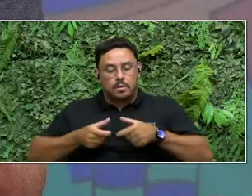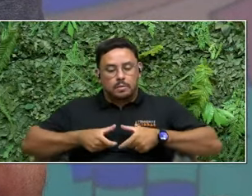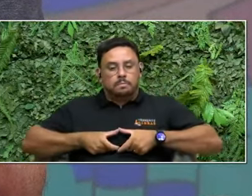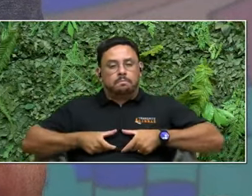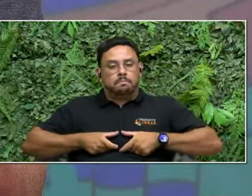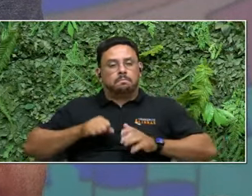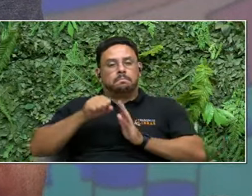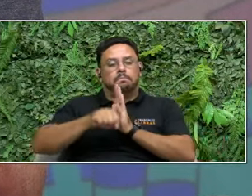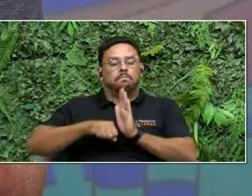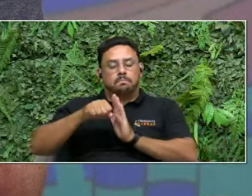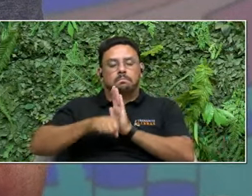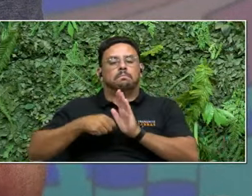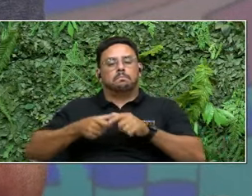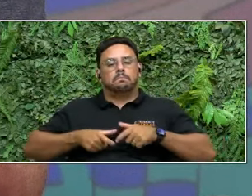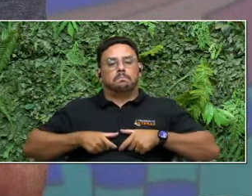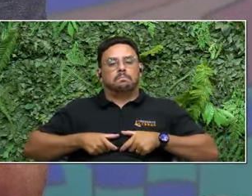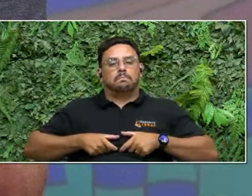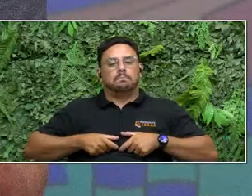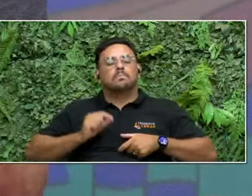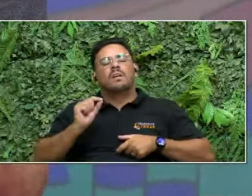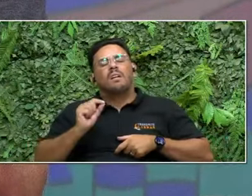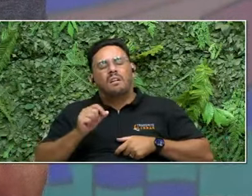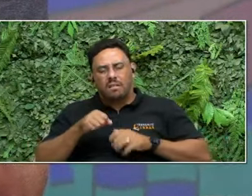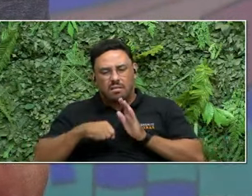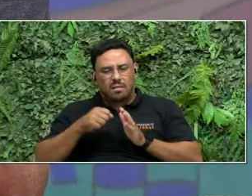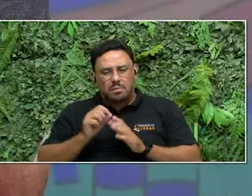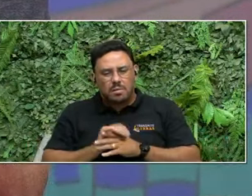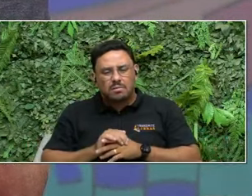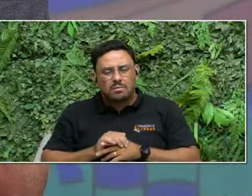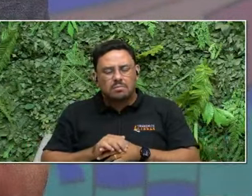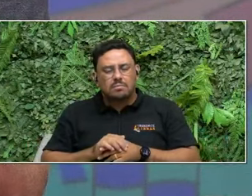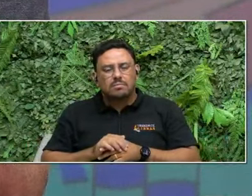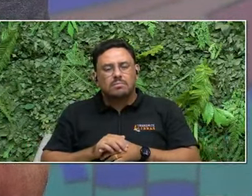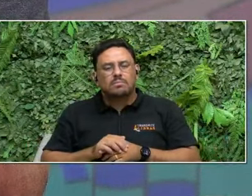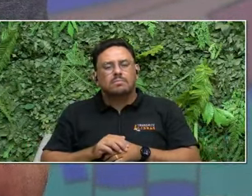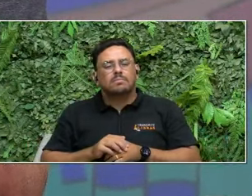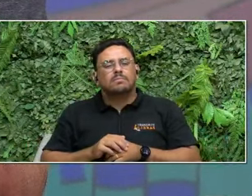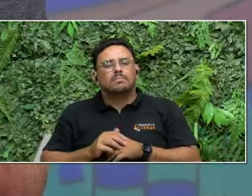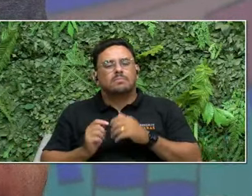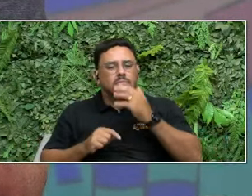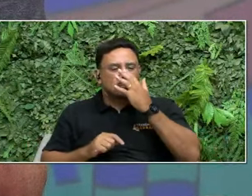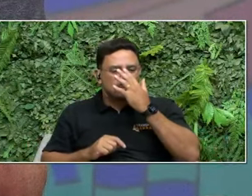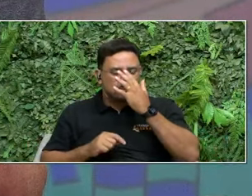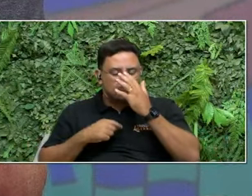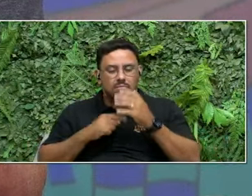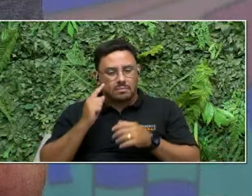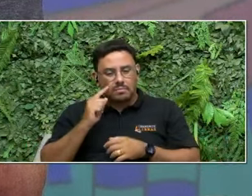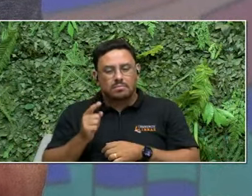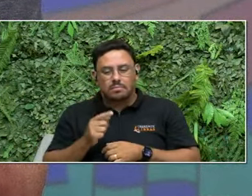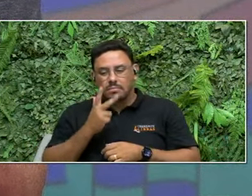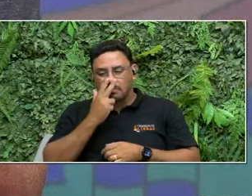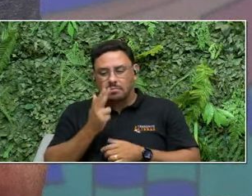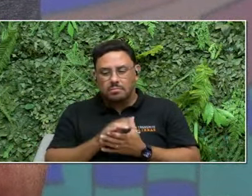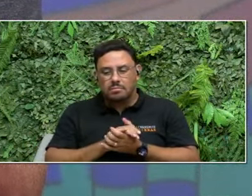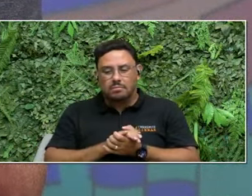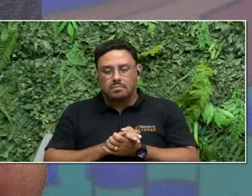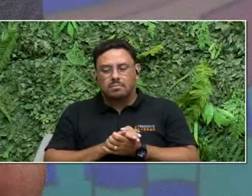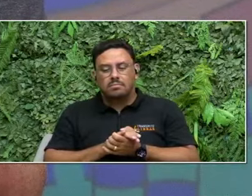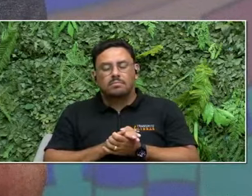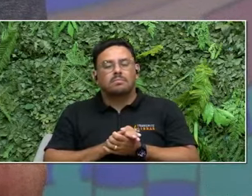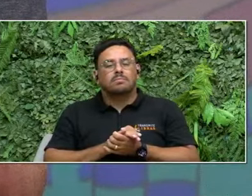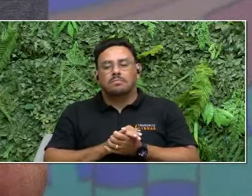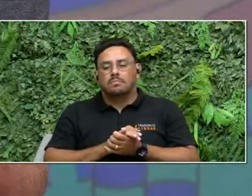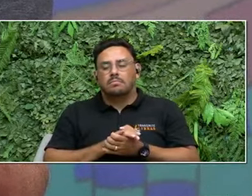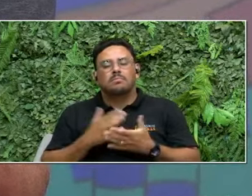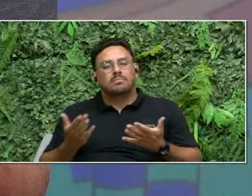no no no uniforme é uma câmera aquilo um equipamento de a é tá com alguma coisa no mamar ali viu é e